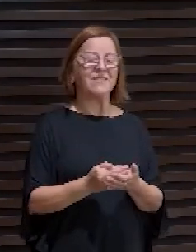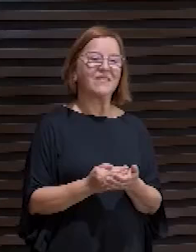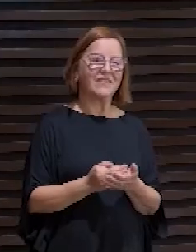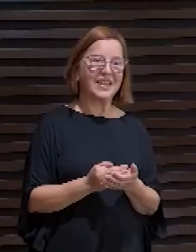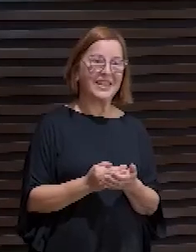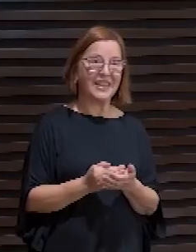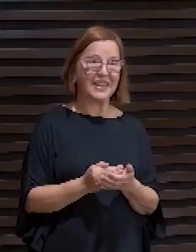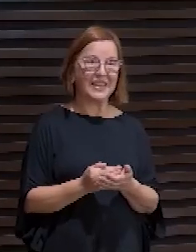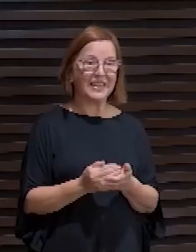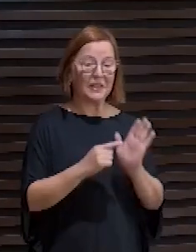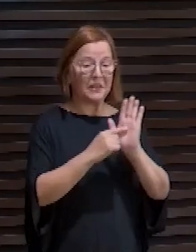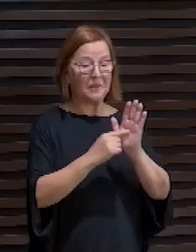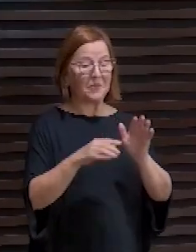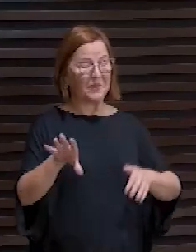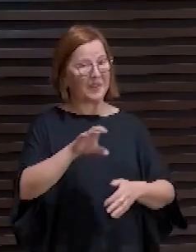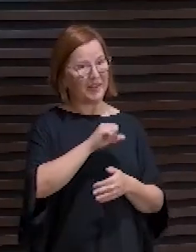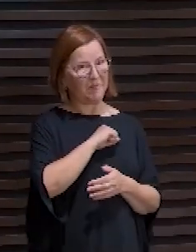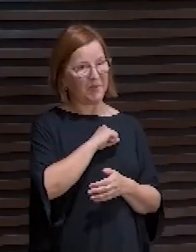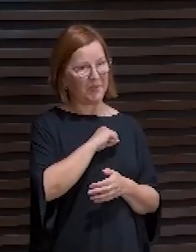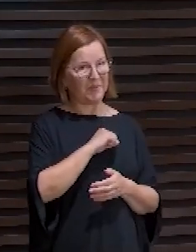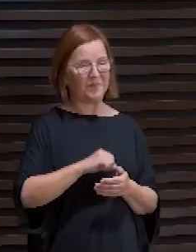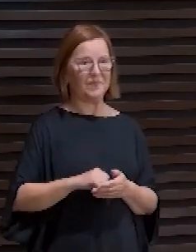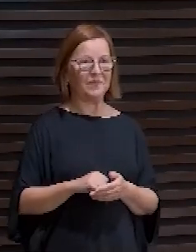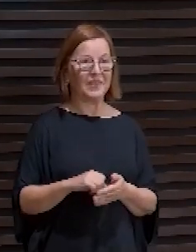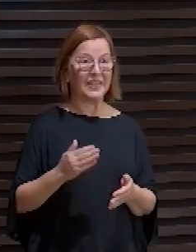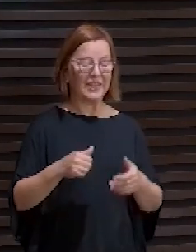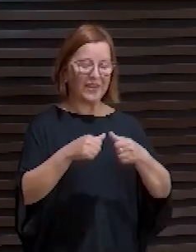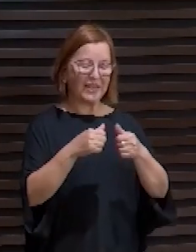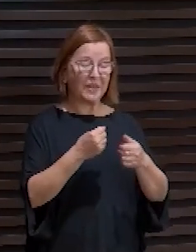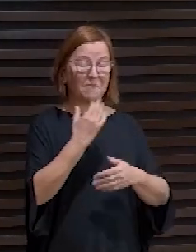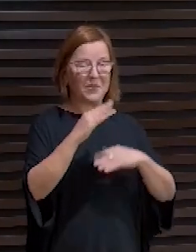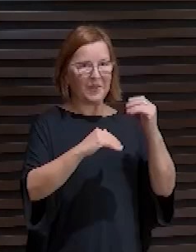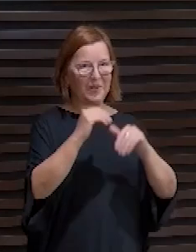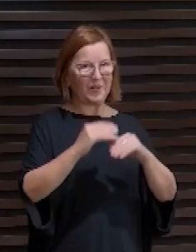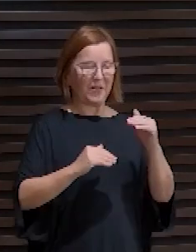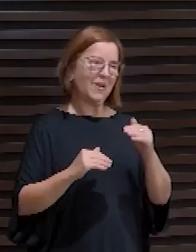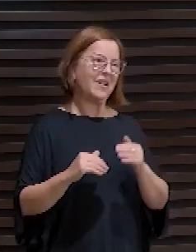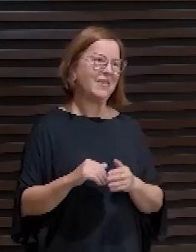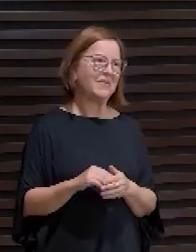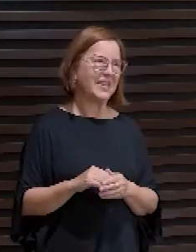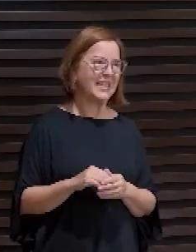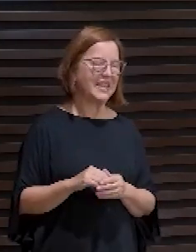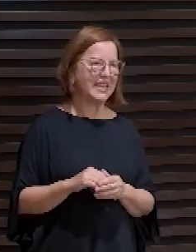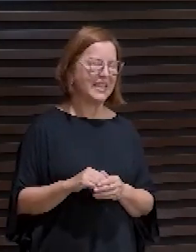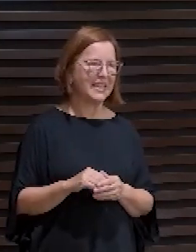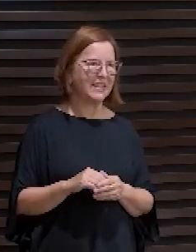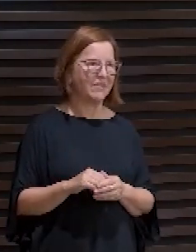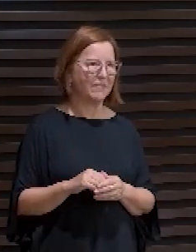em nenhum momento essas boas obras, elas querem dizer obras meritórias, ou